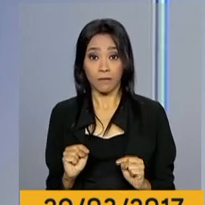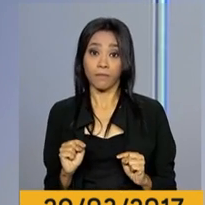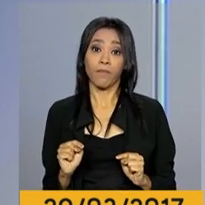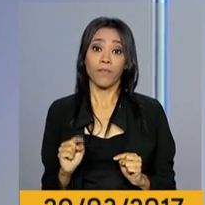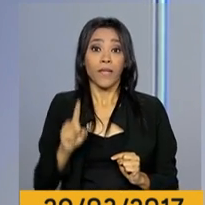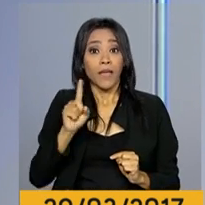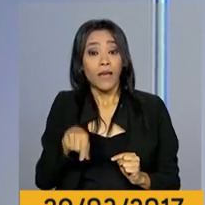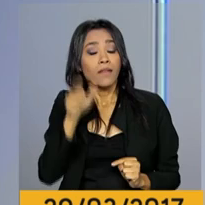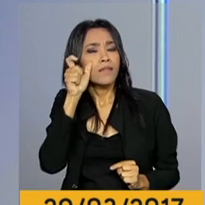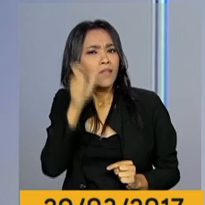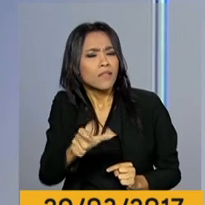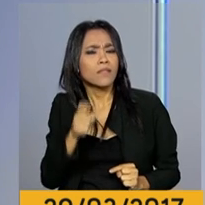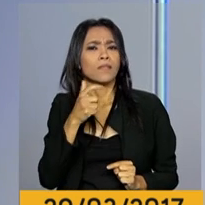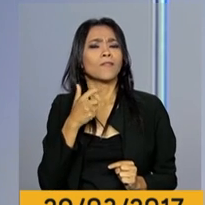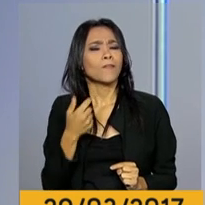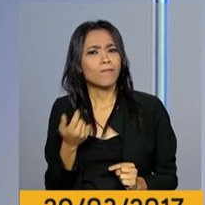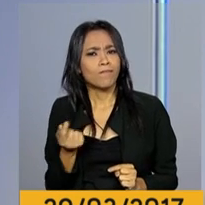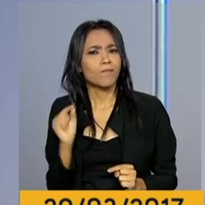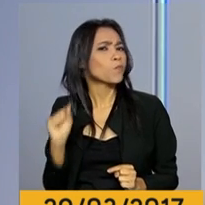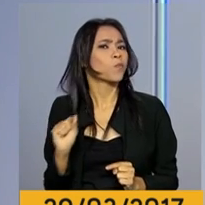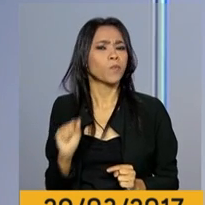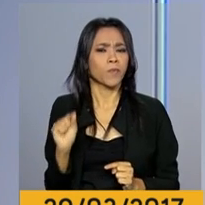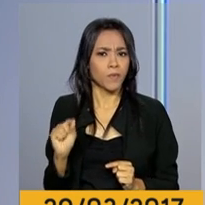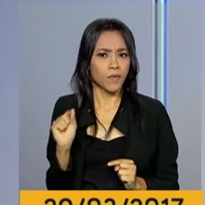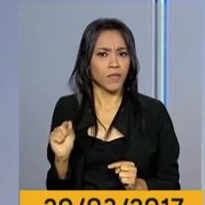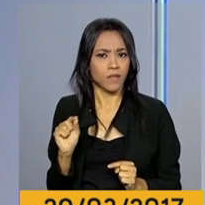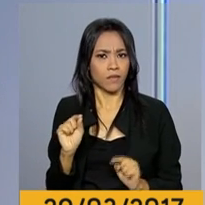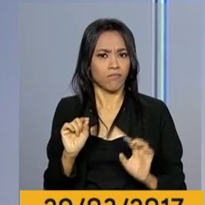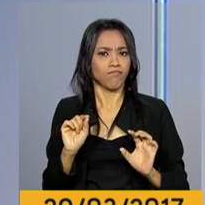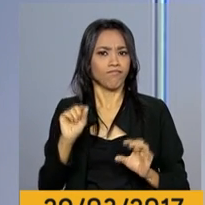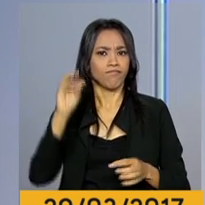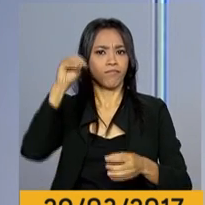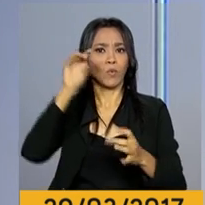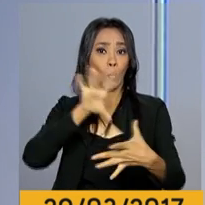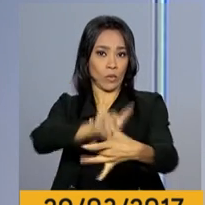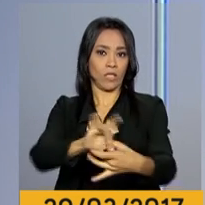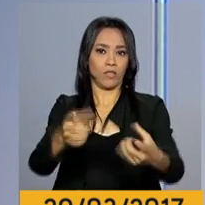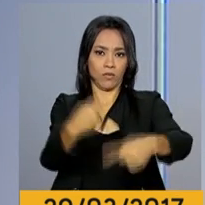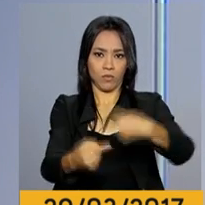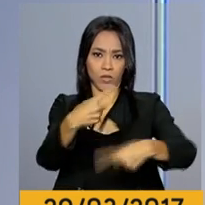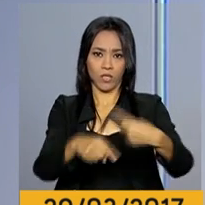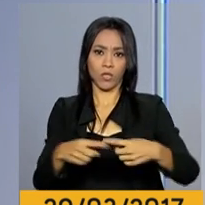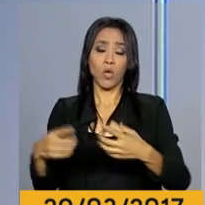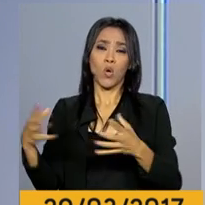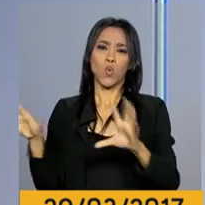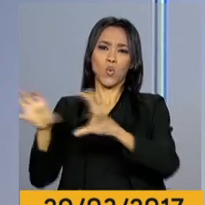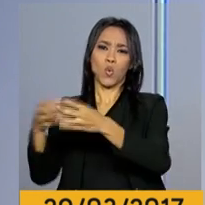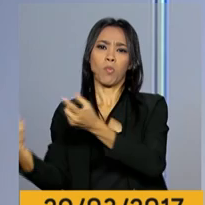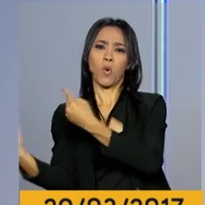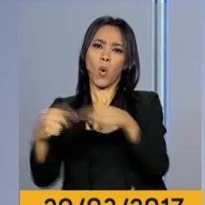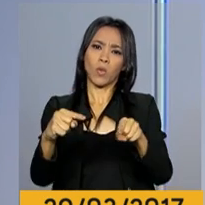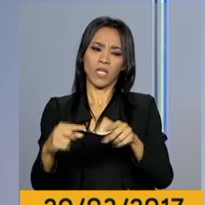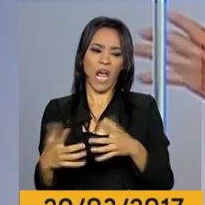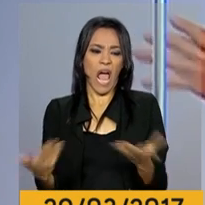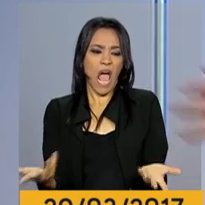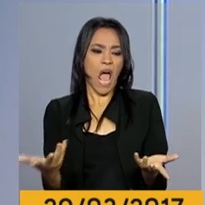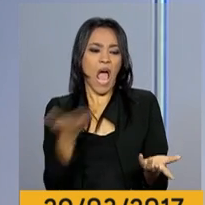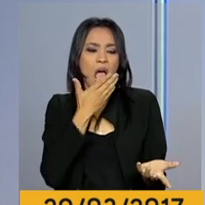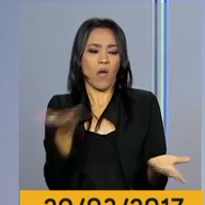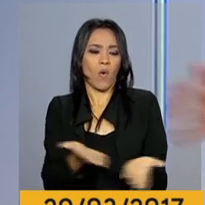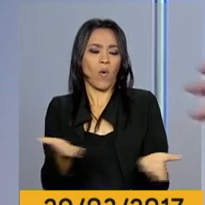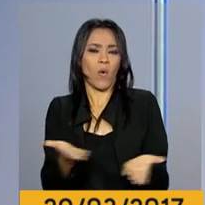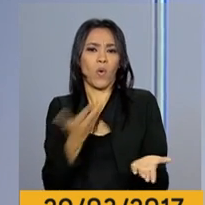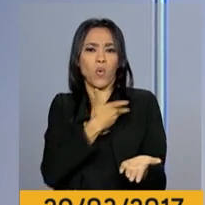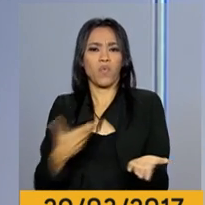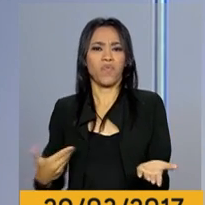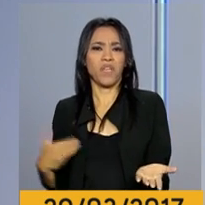se fazem muitas vezes politicamente a oposição dizer agora esse governo acabar com a educação